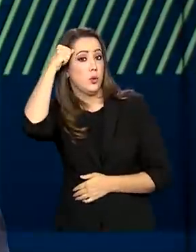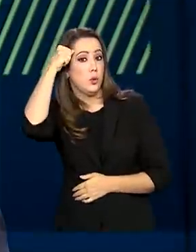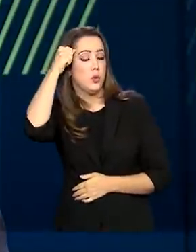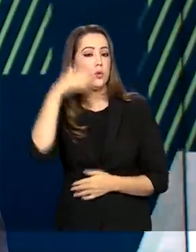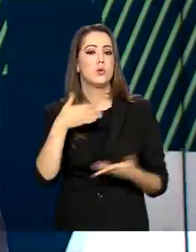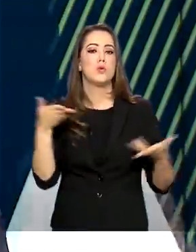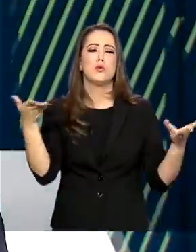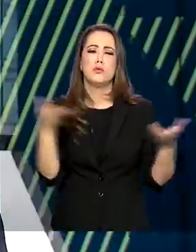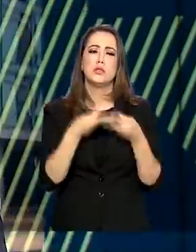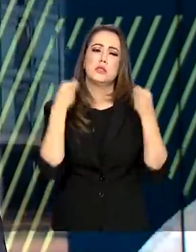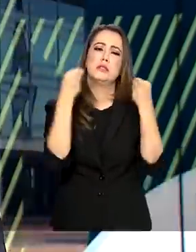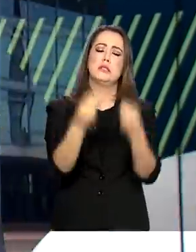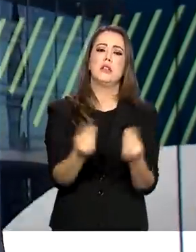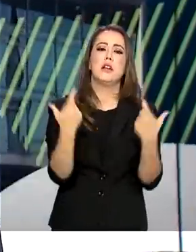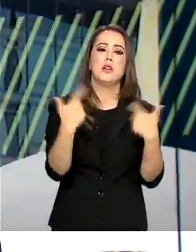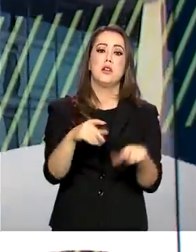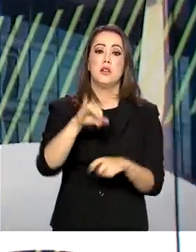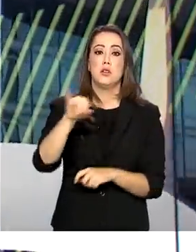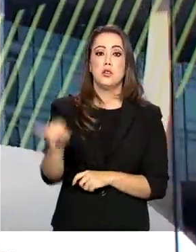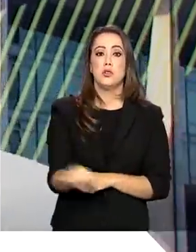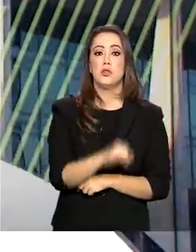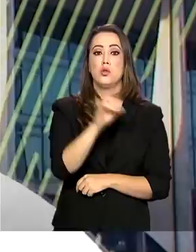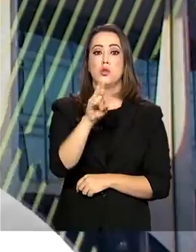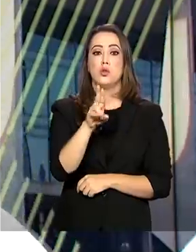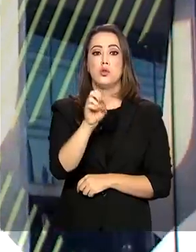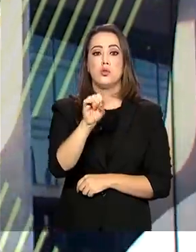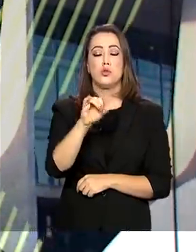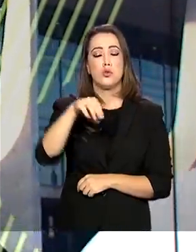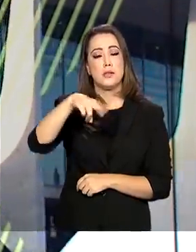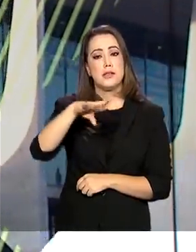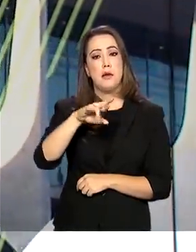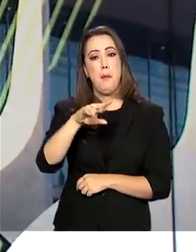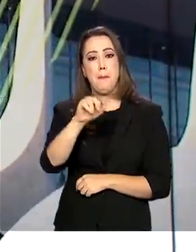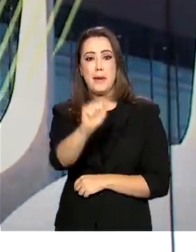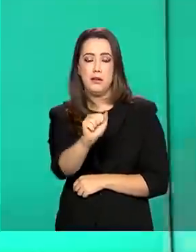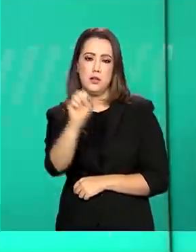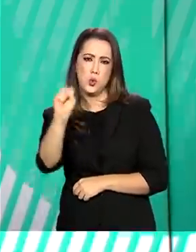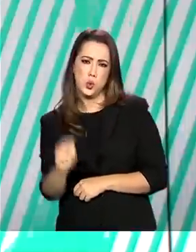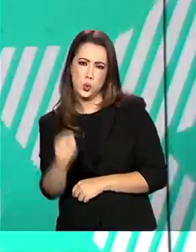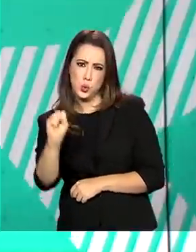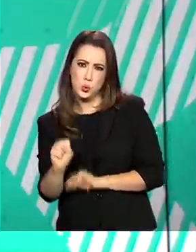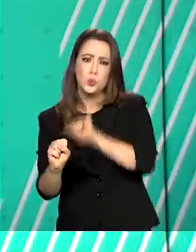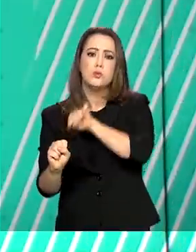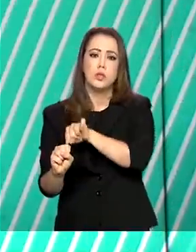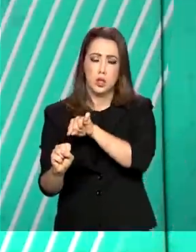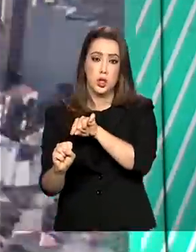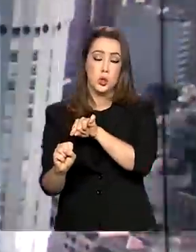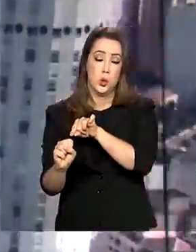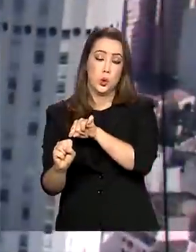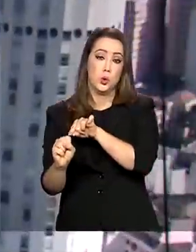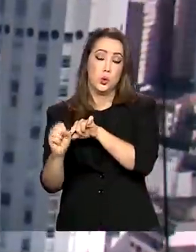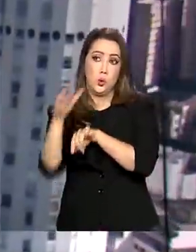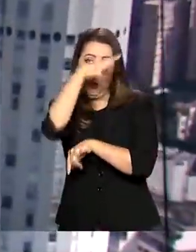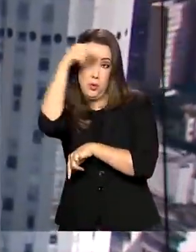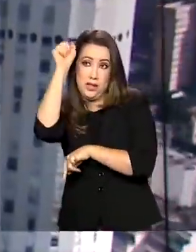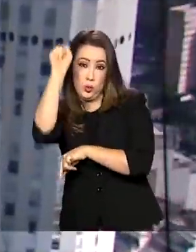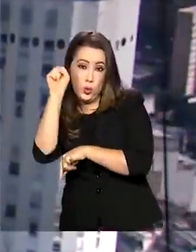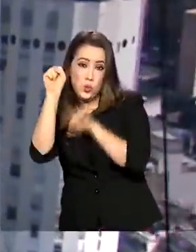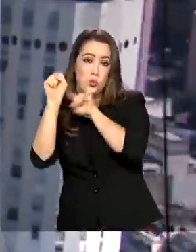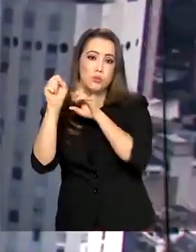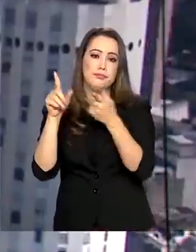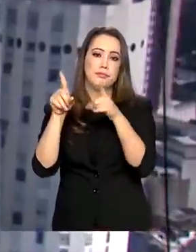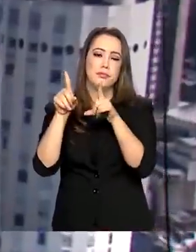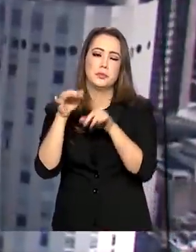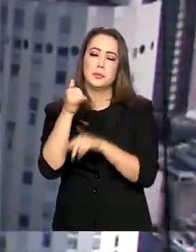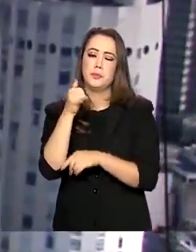obra do contorno no município de Jusimeira, no sul do estado. A BR-163 é a principal rota de escoamento da